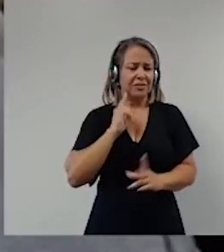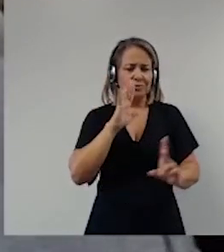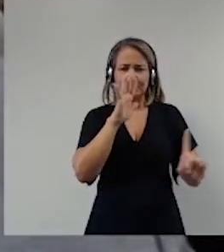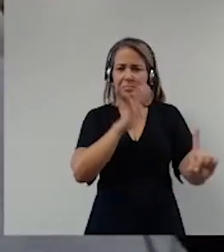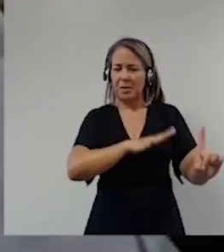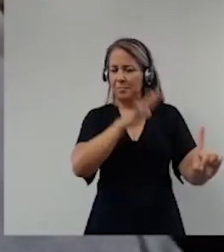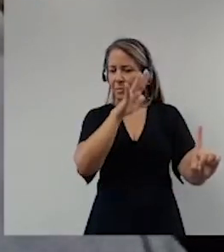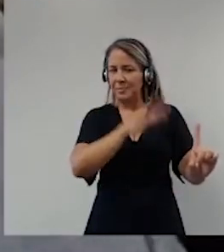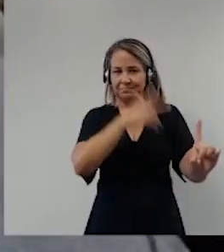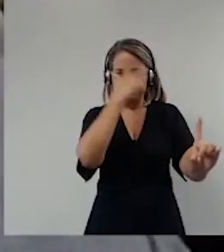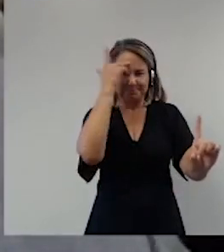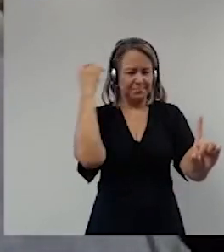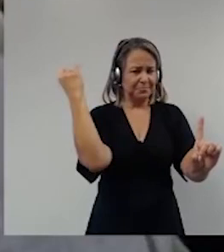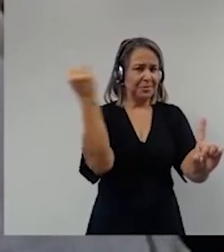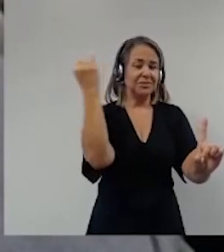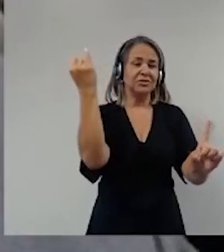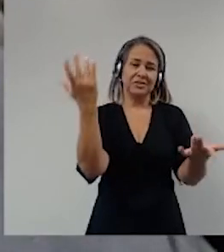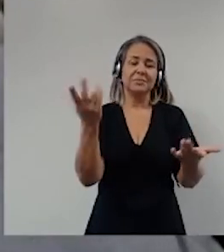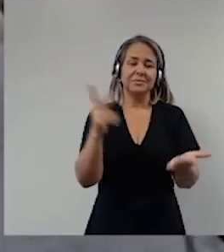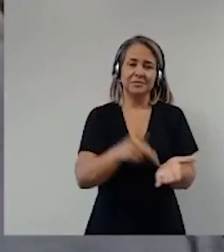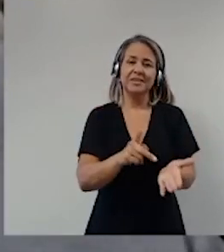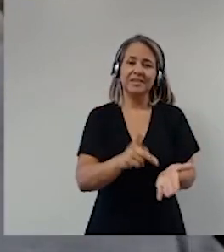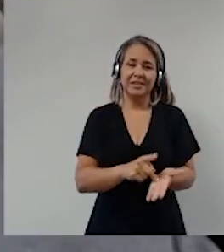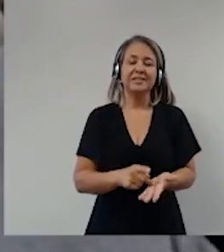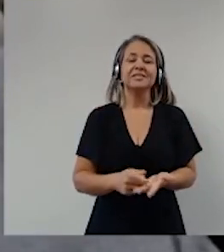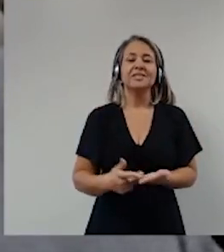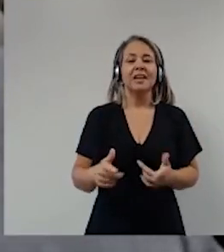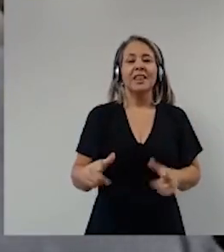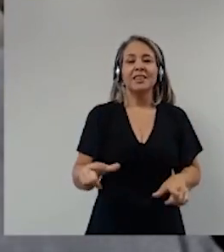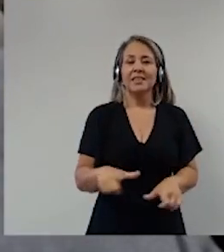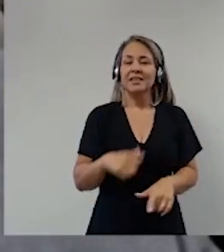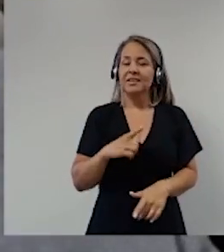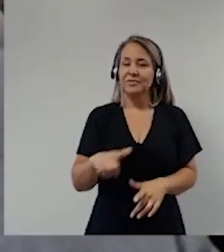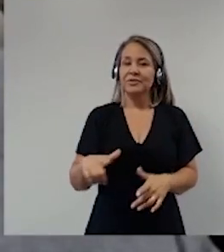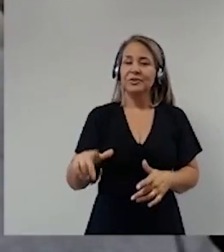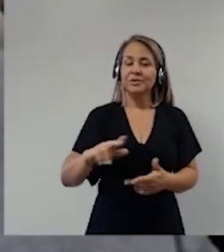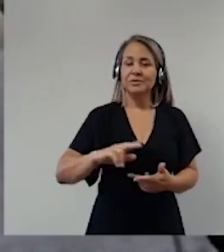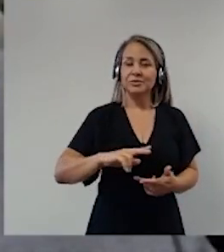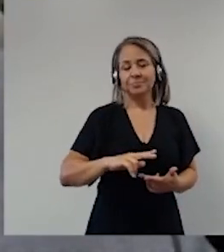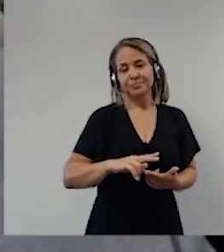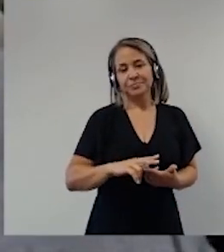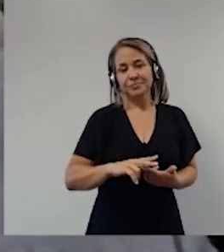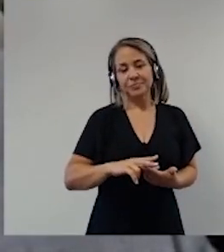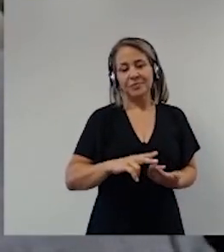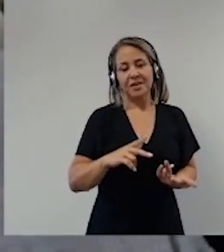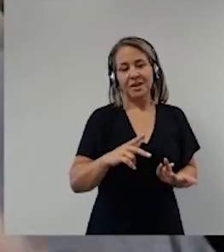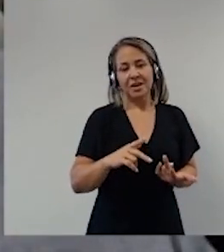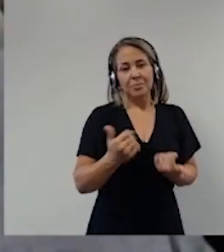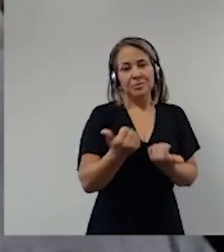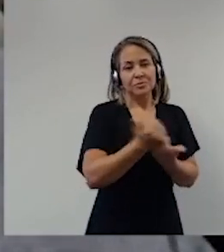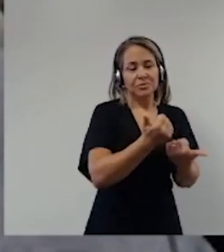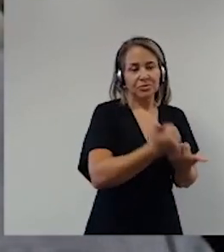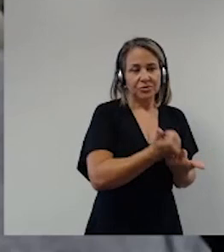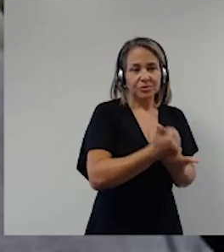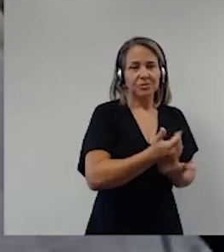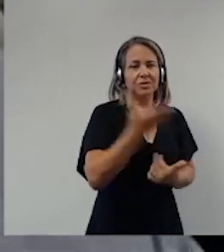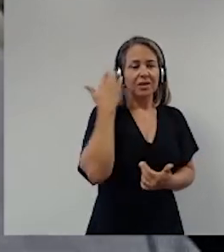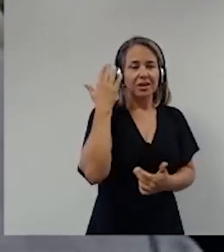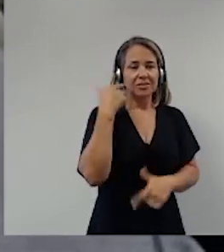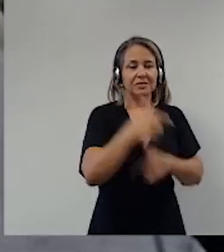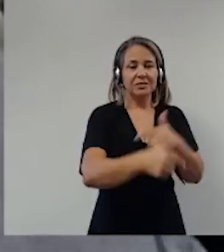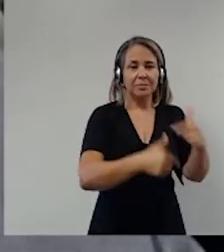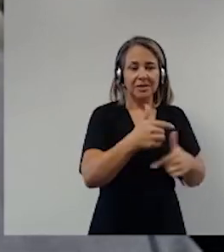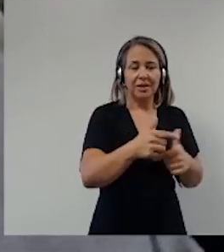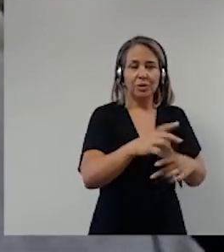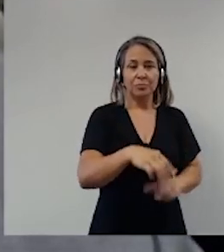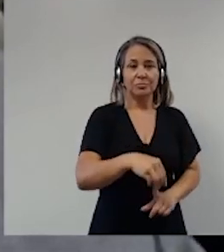magistrados, inclusive o ministro Marlovão, que também foi substituta no período em que eu lá também atuei como